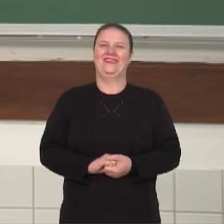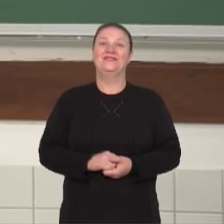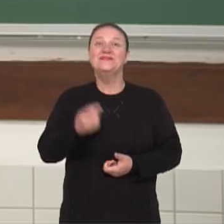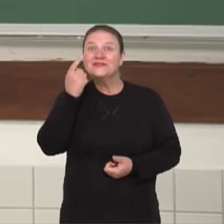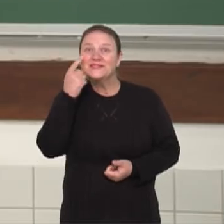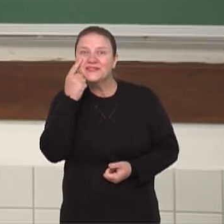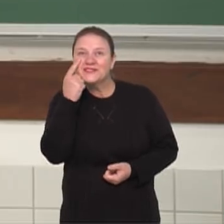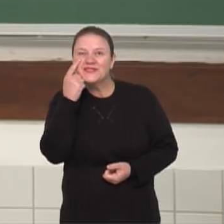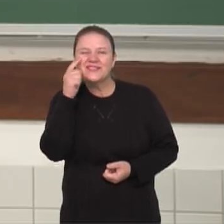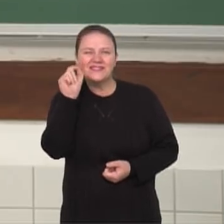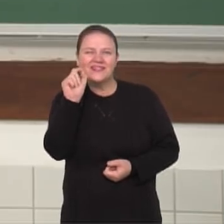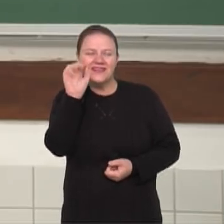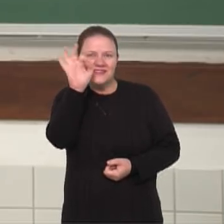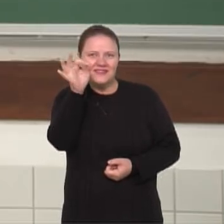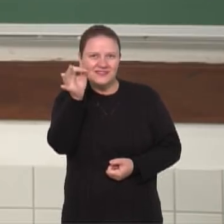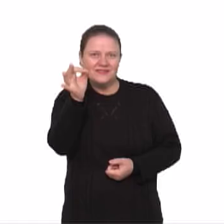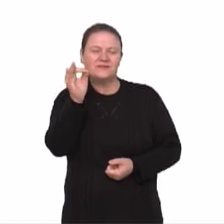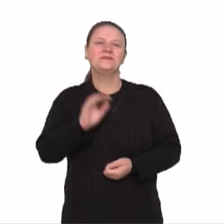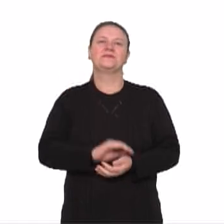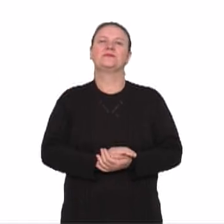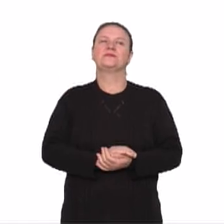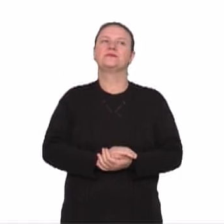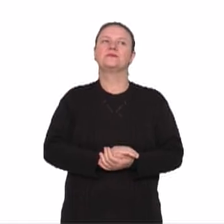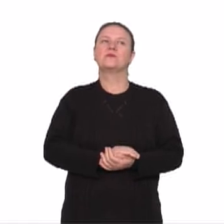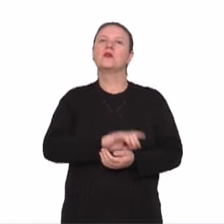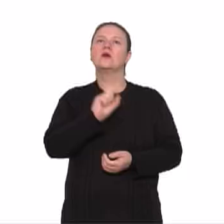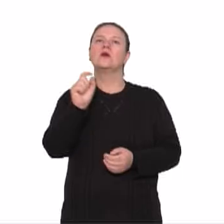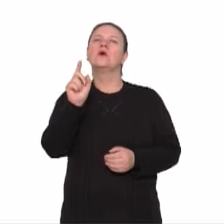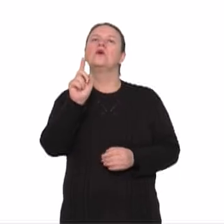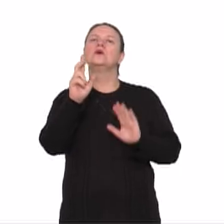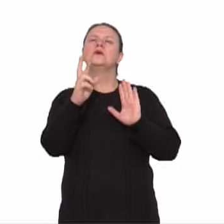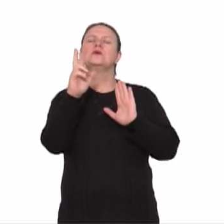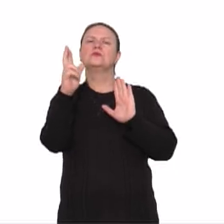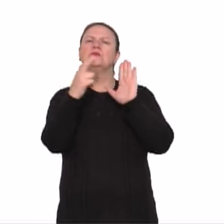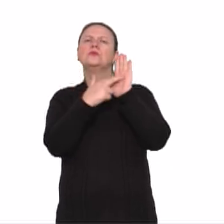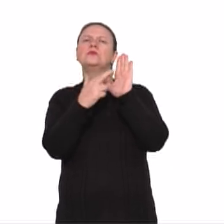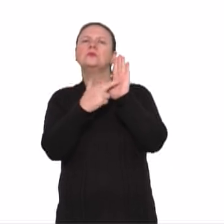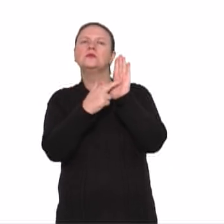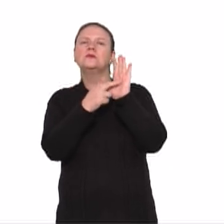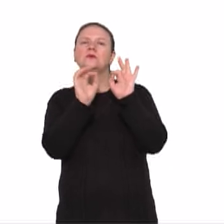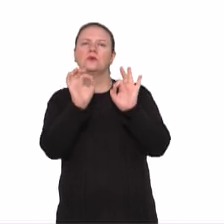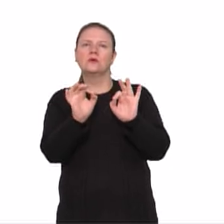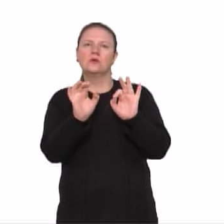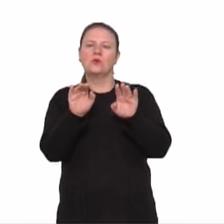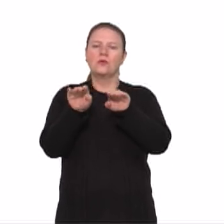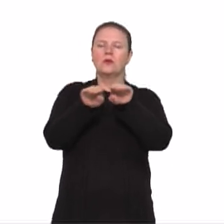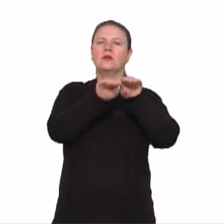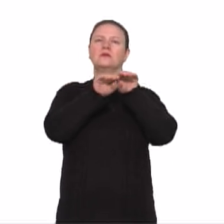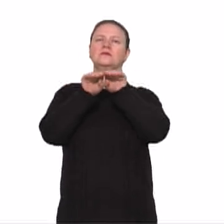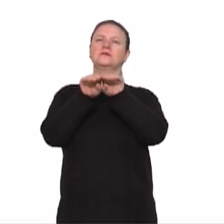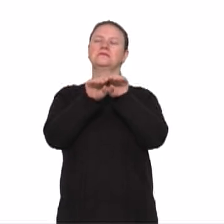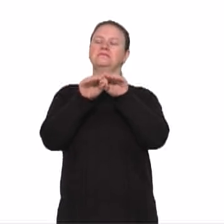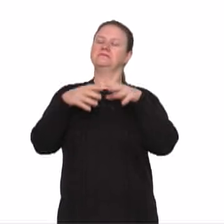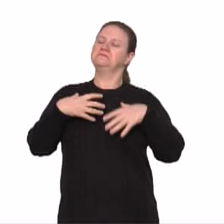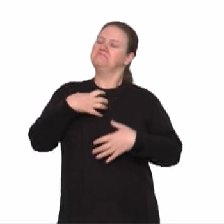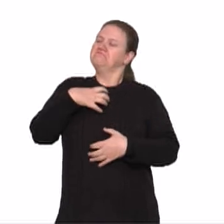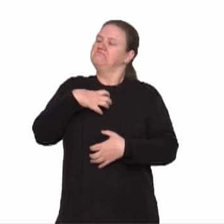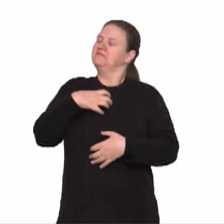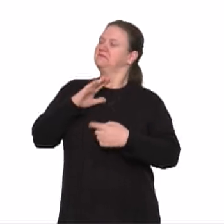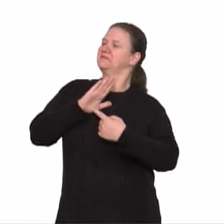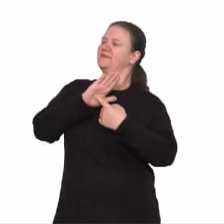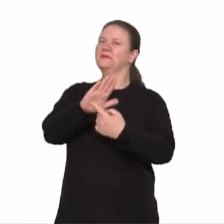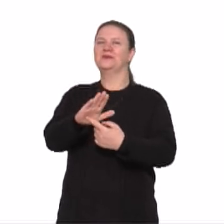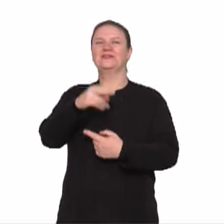Vamos ver então quem acertou, pessoal, essa questão? Olha lá, então quem marcou um X lá na alternativa que diz o equilíbrio emocional demonstrado por